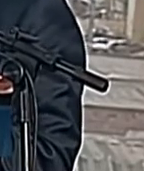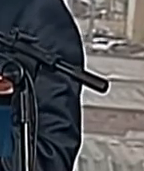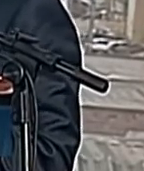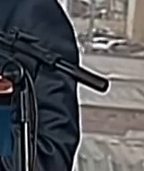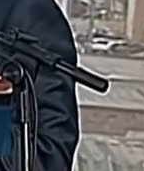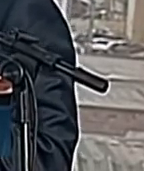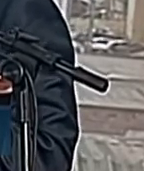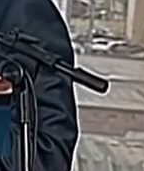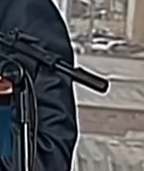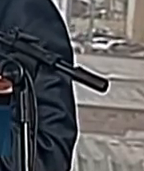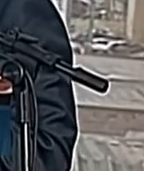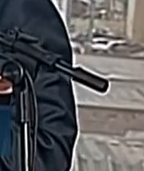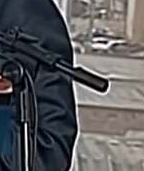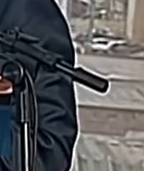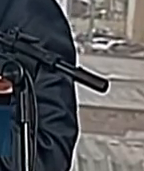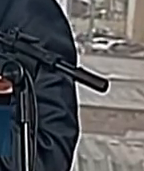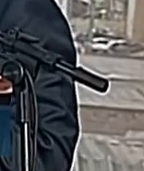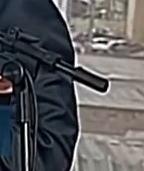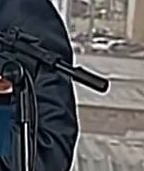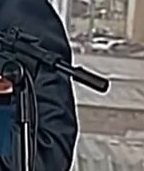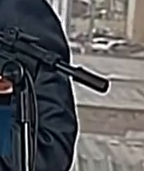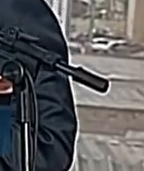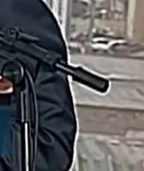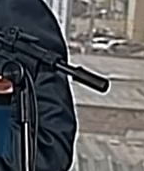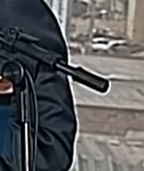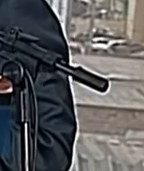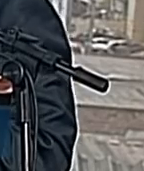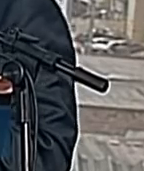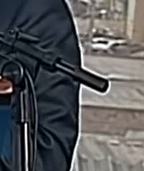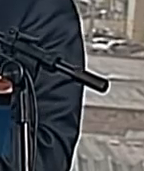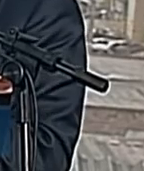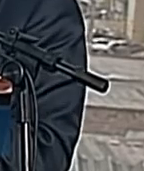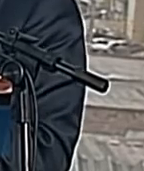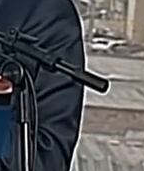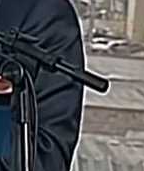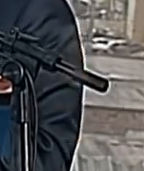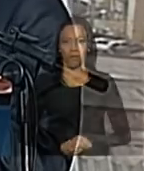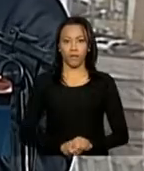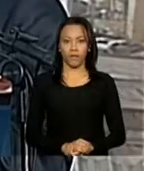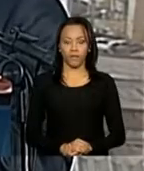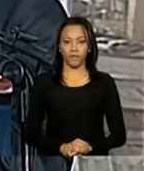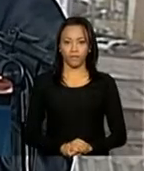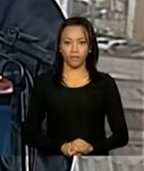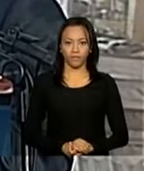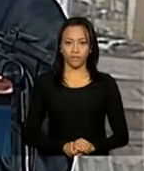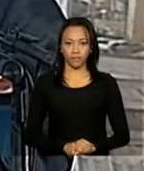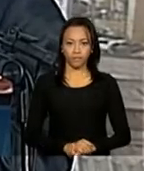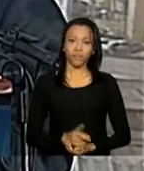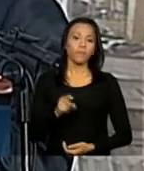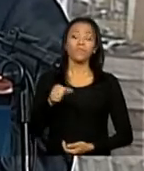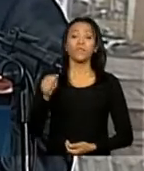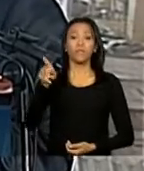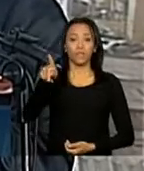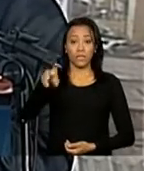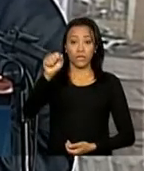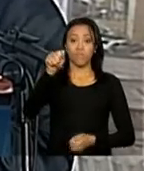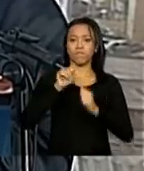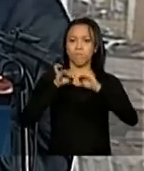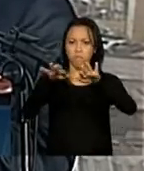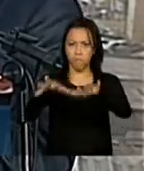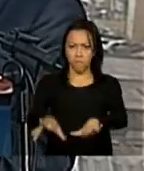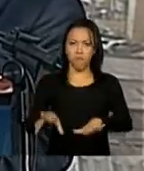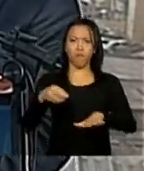em prece, senhora presidenta, para que o Senhor do Bonfim, para que Oxalá lhe cubra com manto de